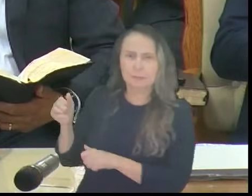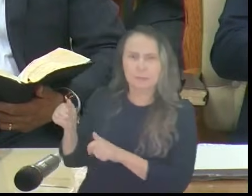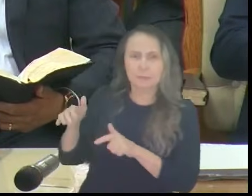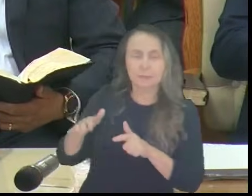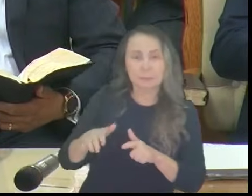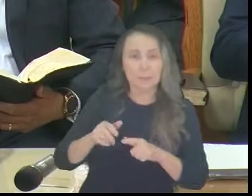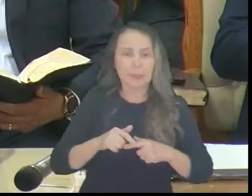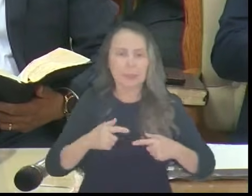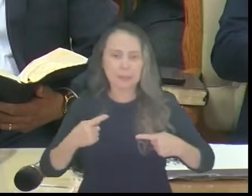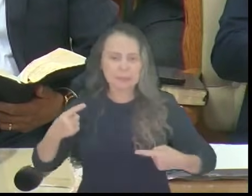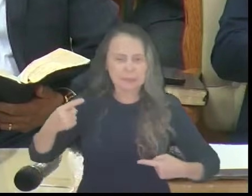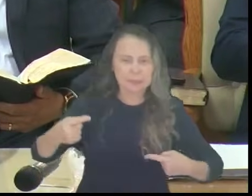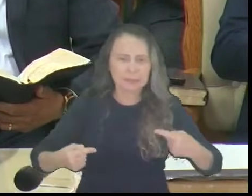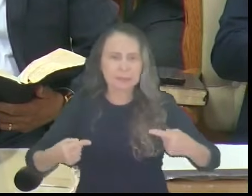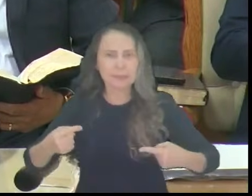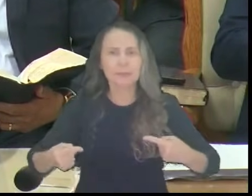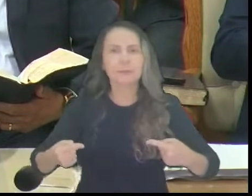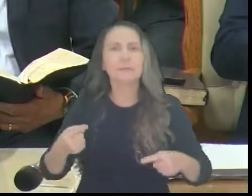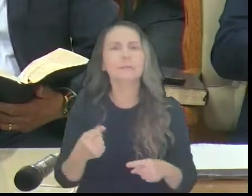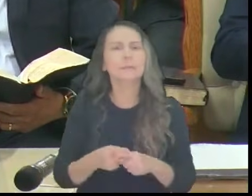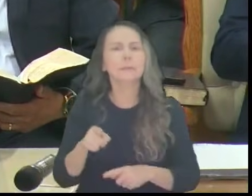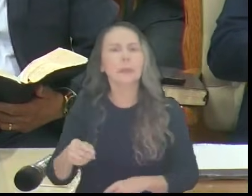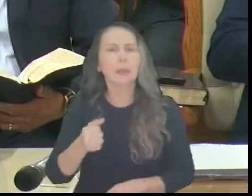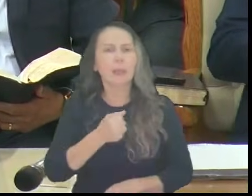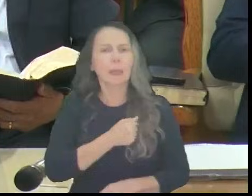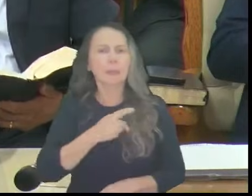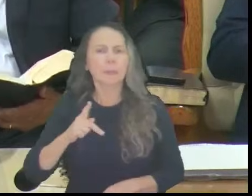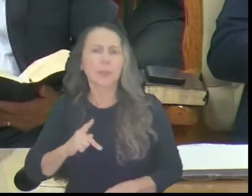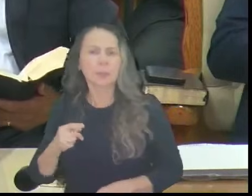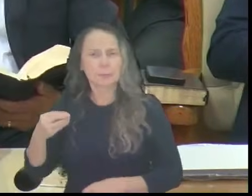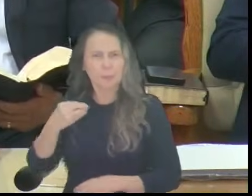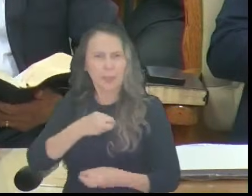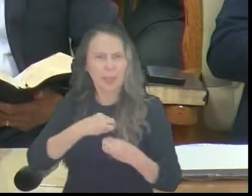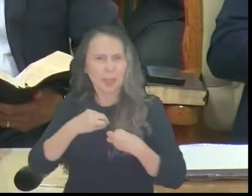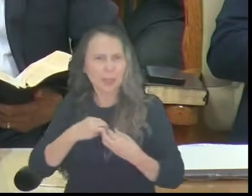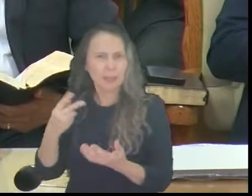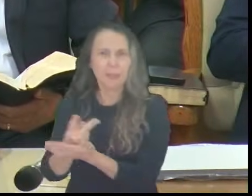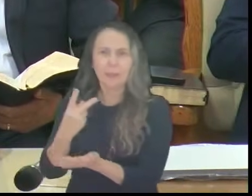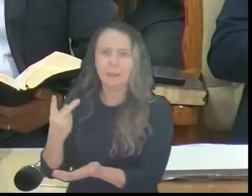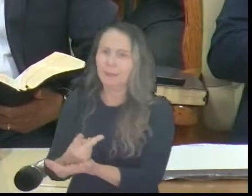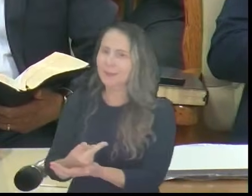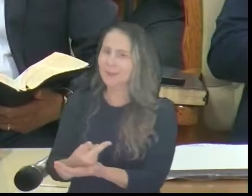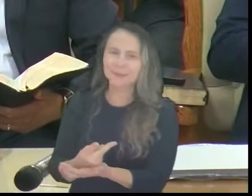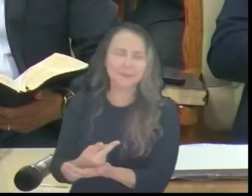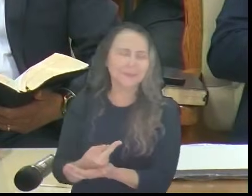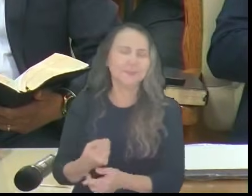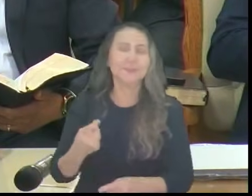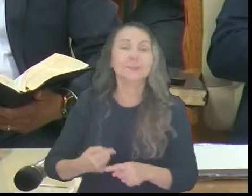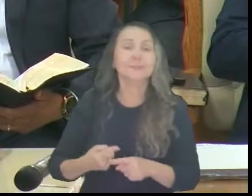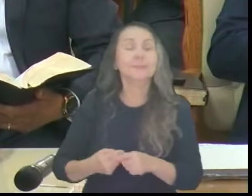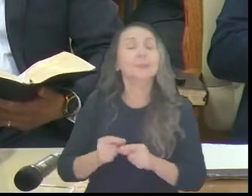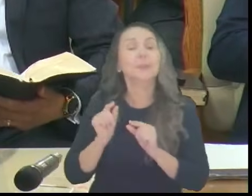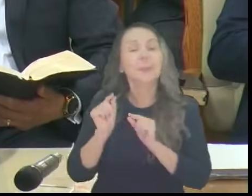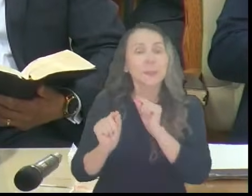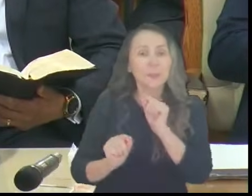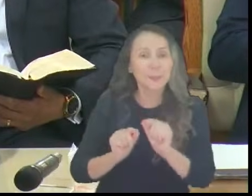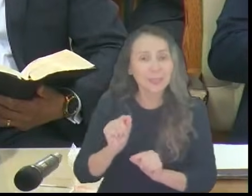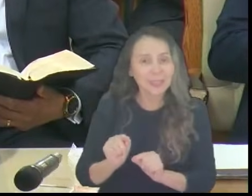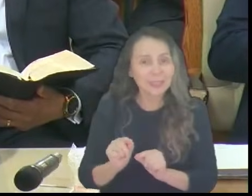aquela guerra não foi porque os apóstolos pecaram, mas foi por causa de um que, irmãos?